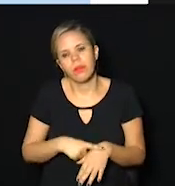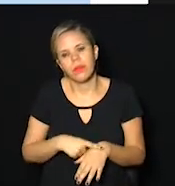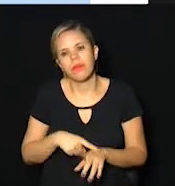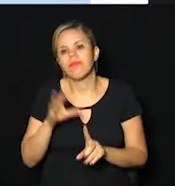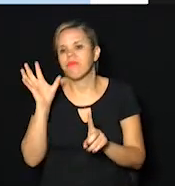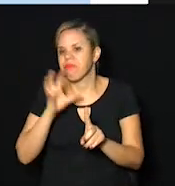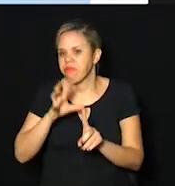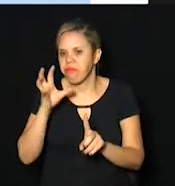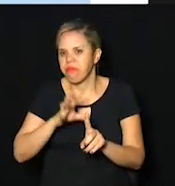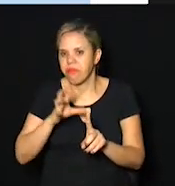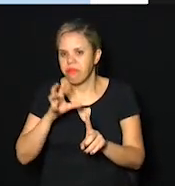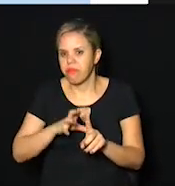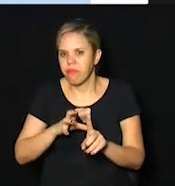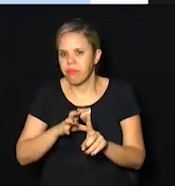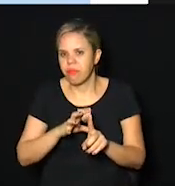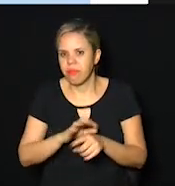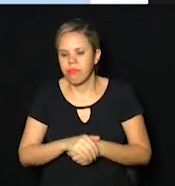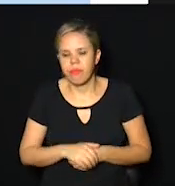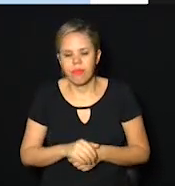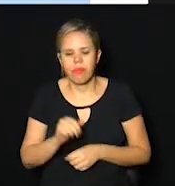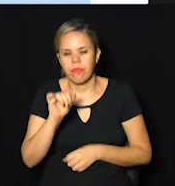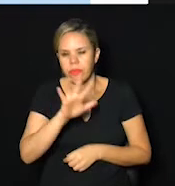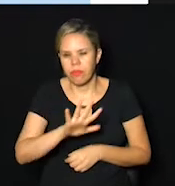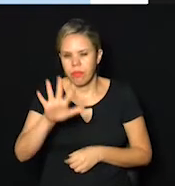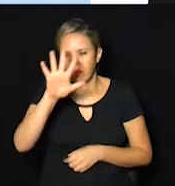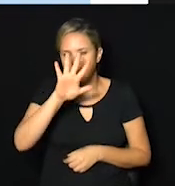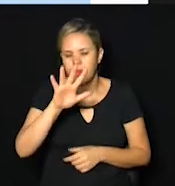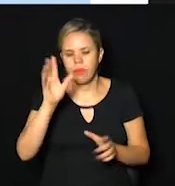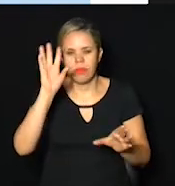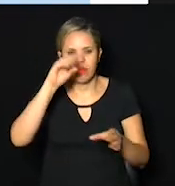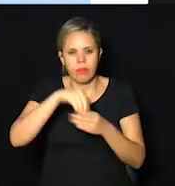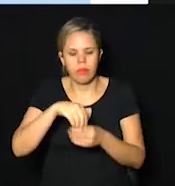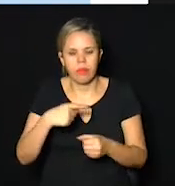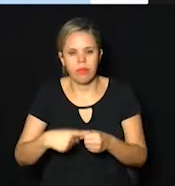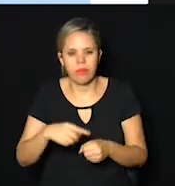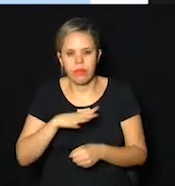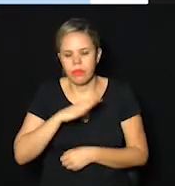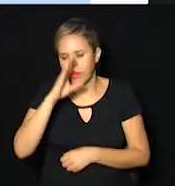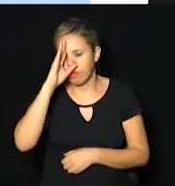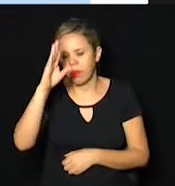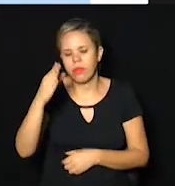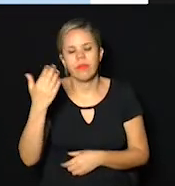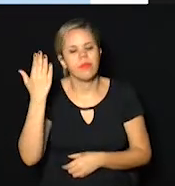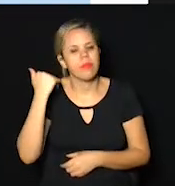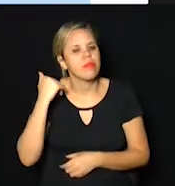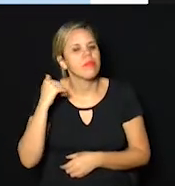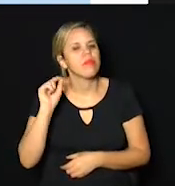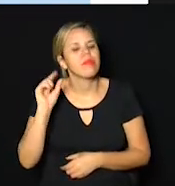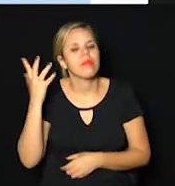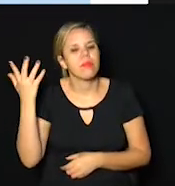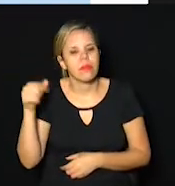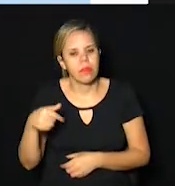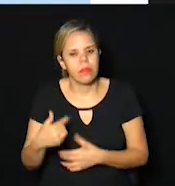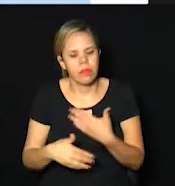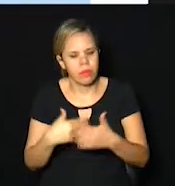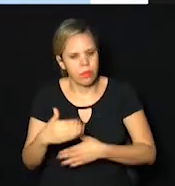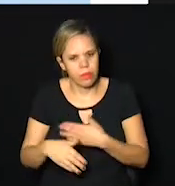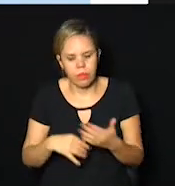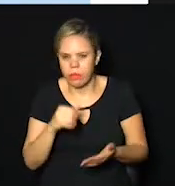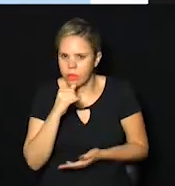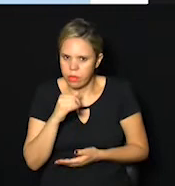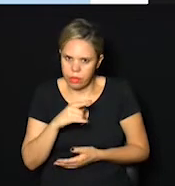influencia o cenário local. Então, é fundamental que eu saiba de onde vem essa tendência. Então, por exemplo,